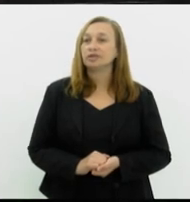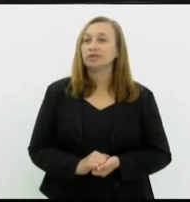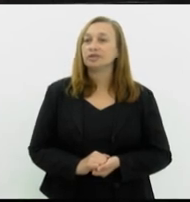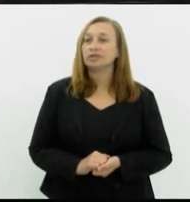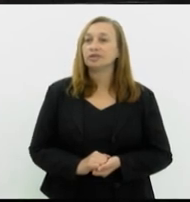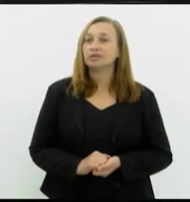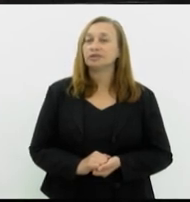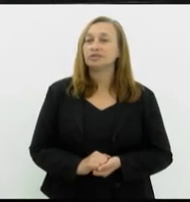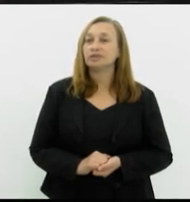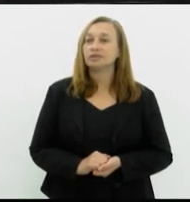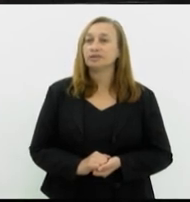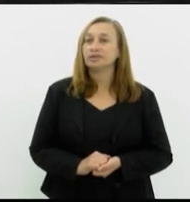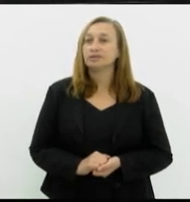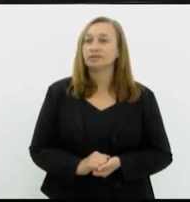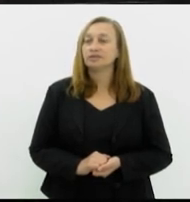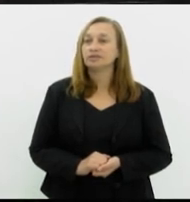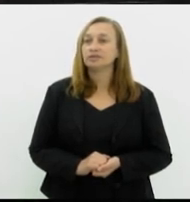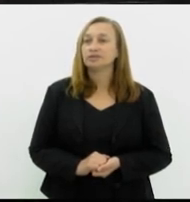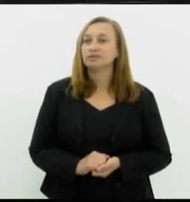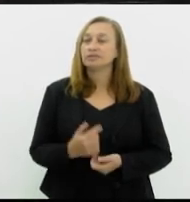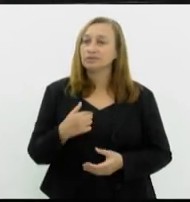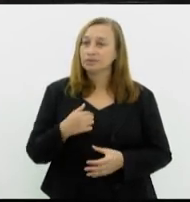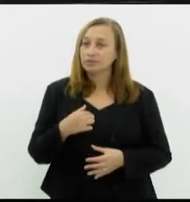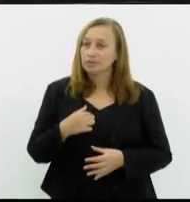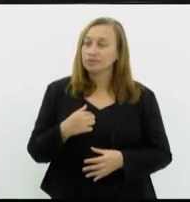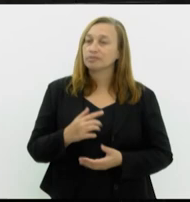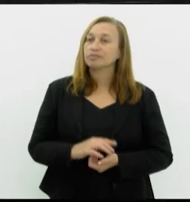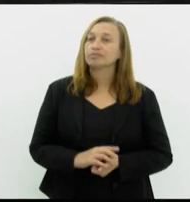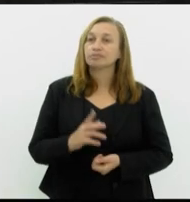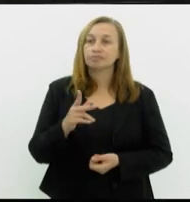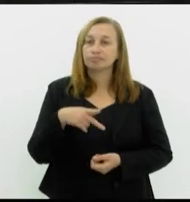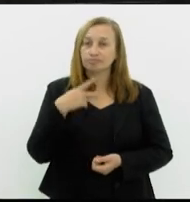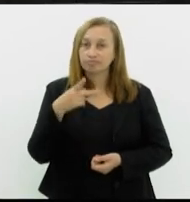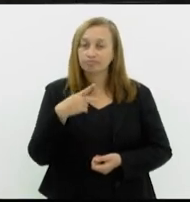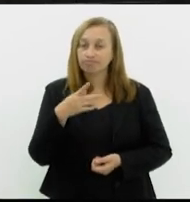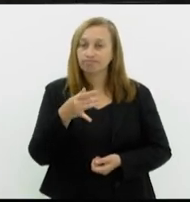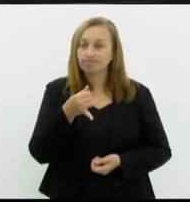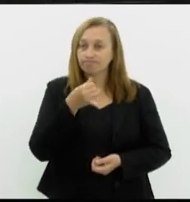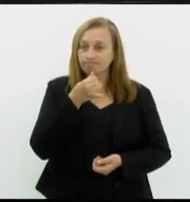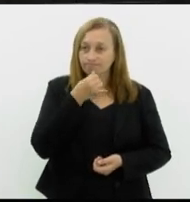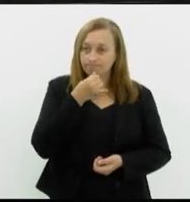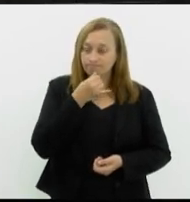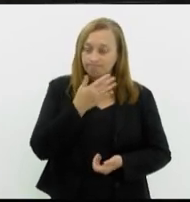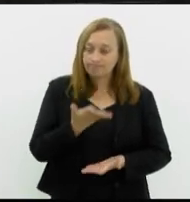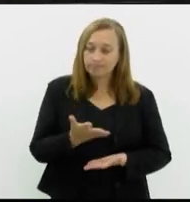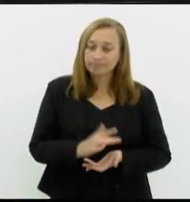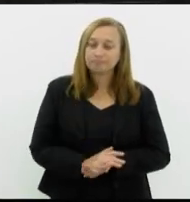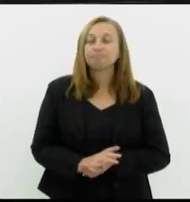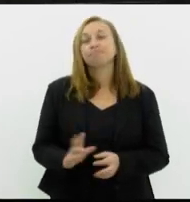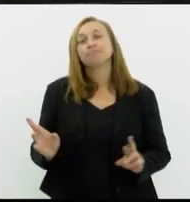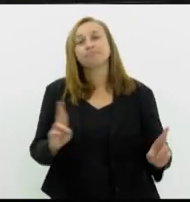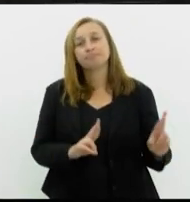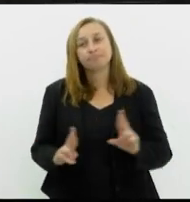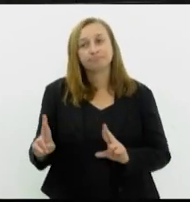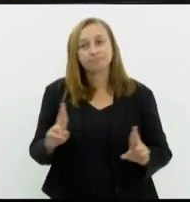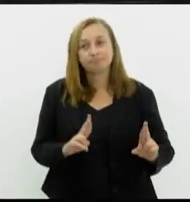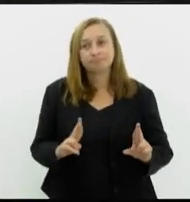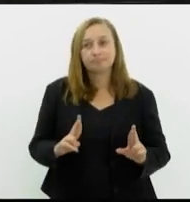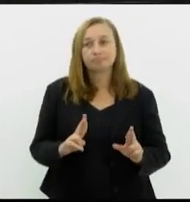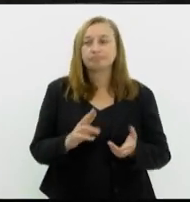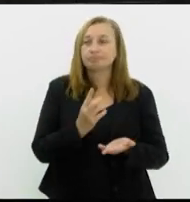Eu coloquei a minha indignação em relação ao